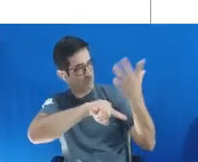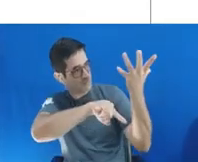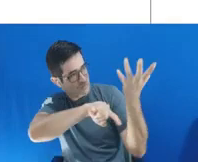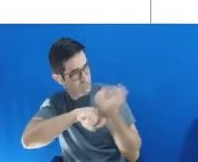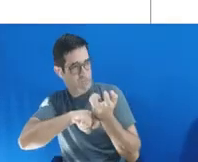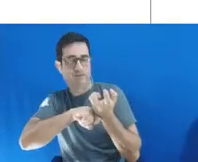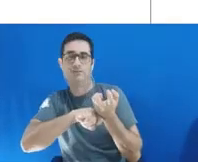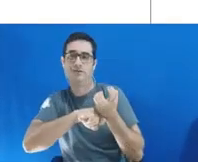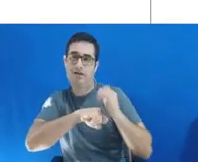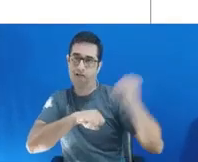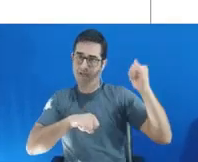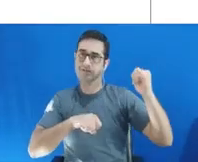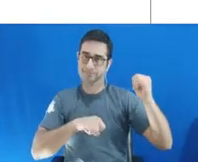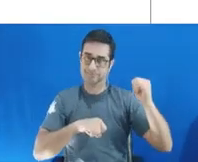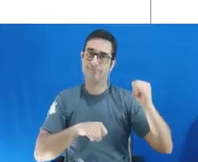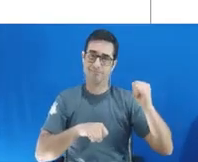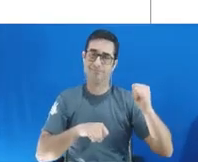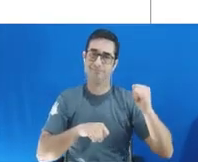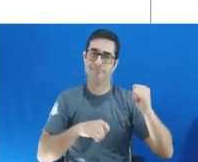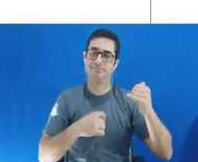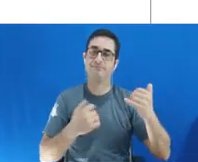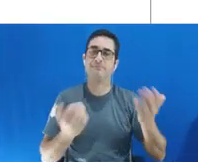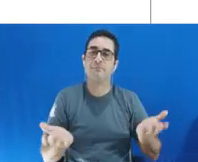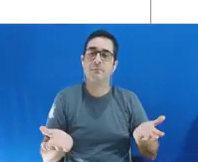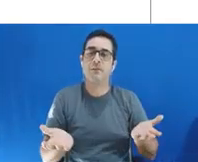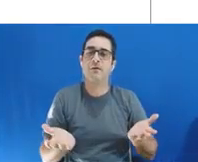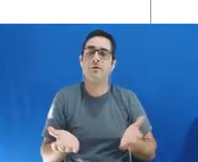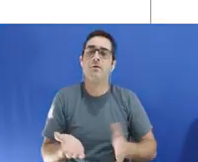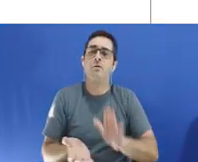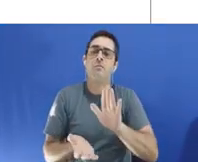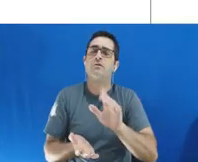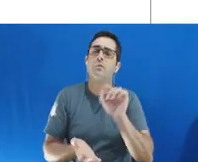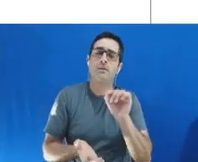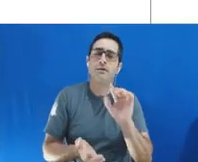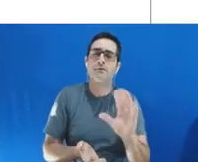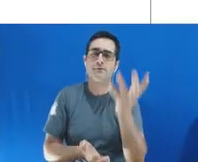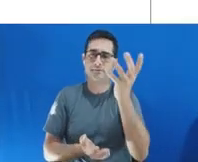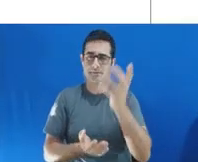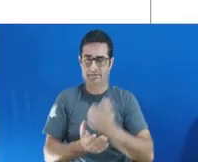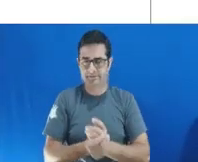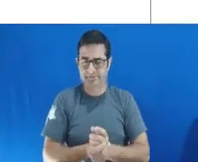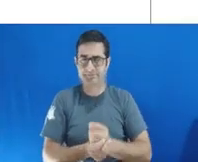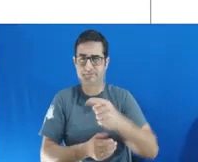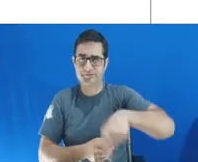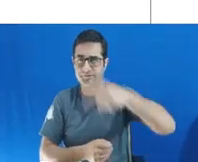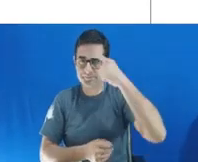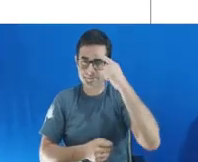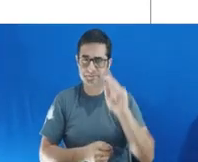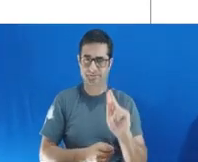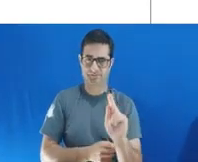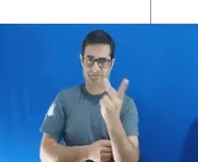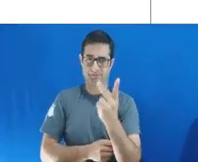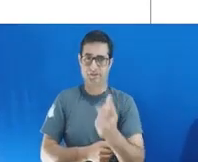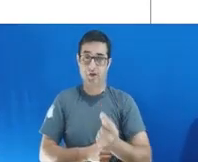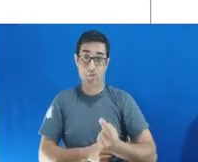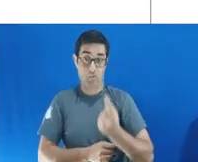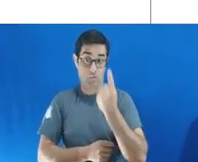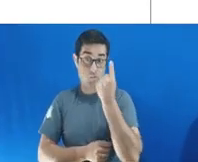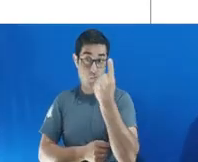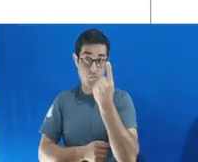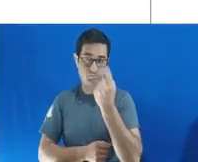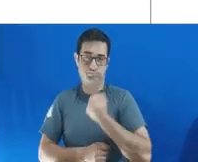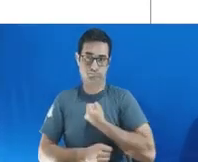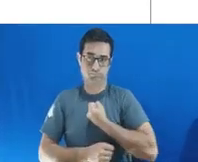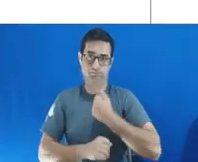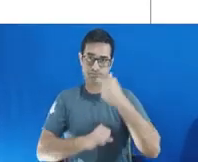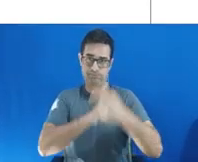atração eletrostática que separa cargas opostas, né? O que acontece? Vamos pensar aqui no átomo de hidrogênio. Então, ele tem